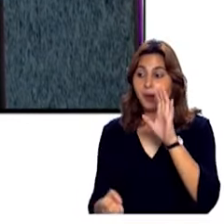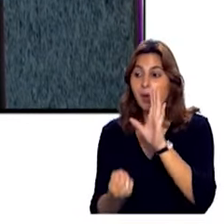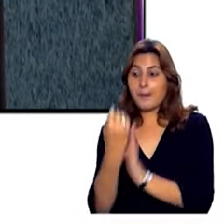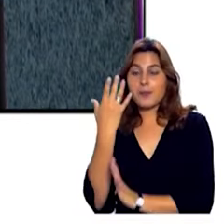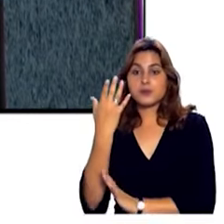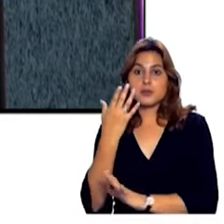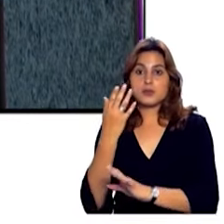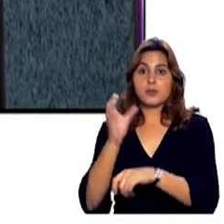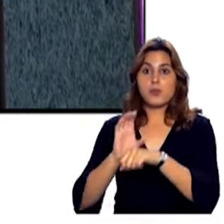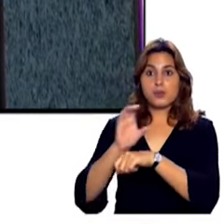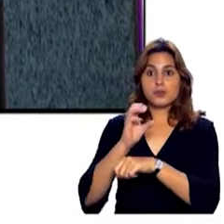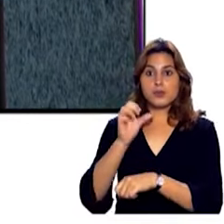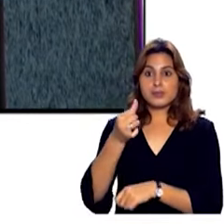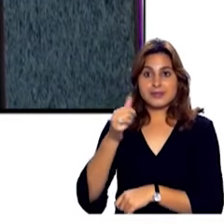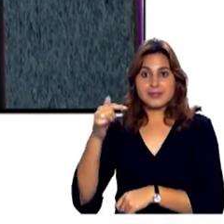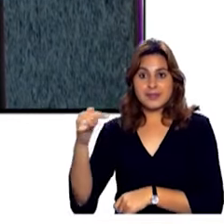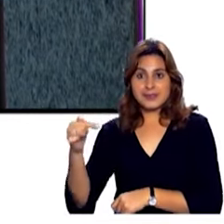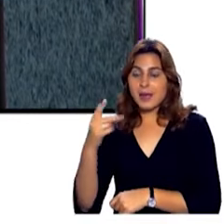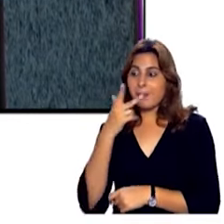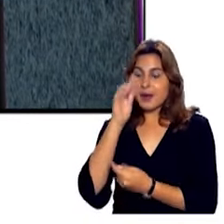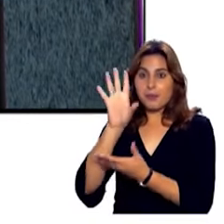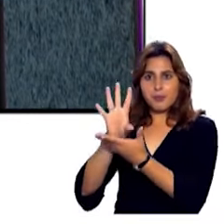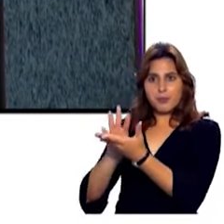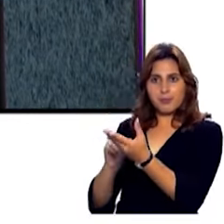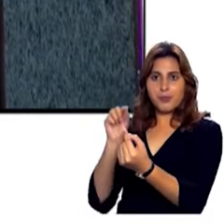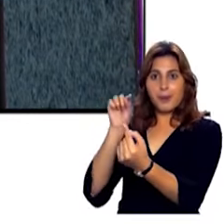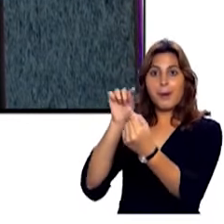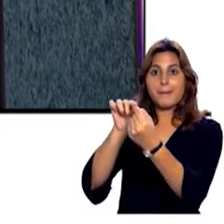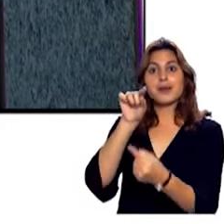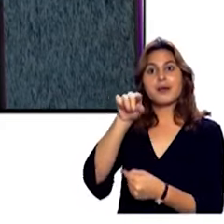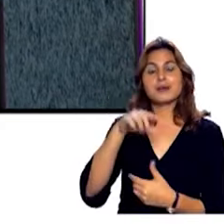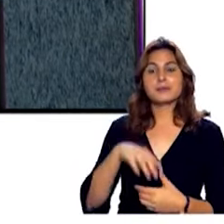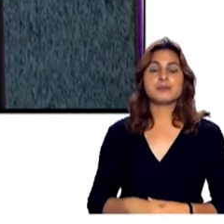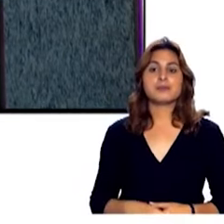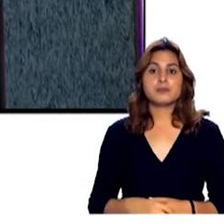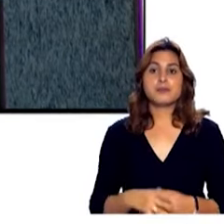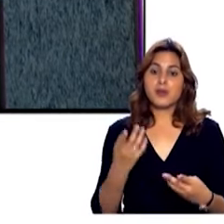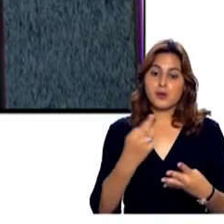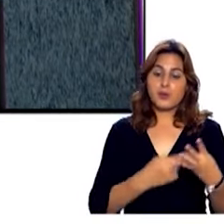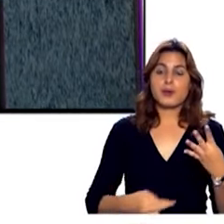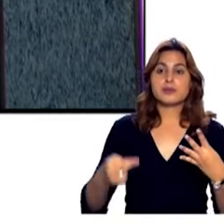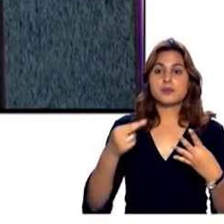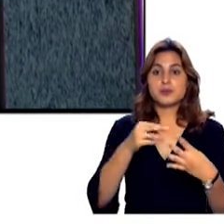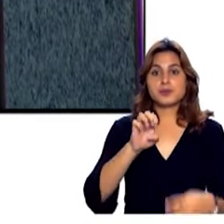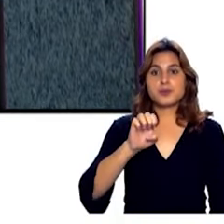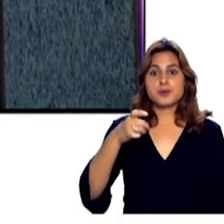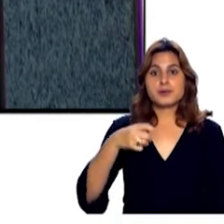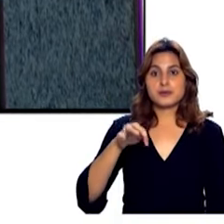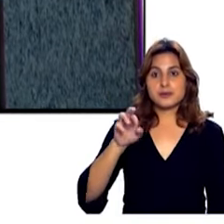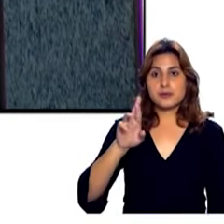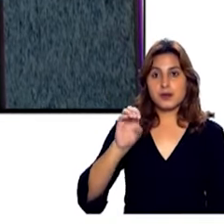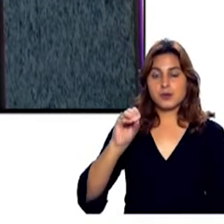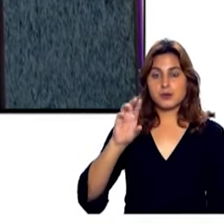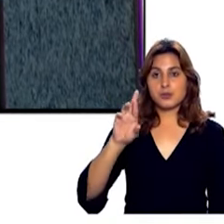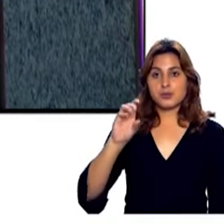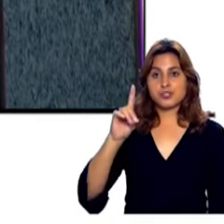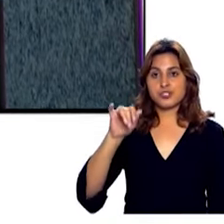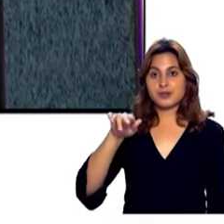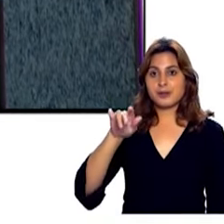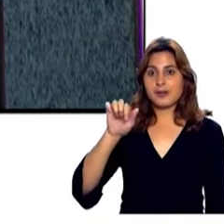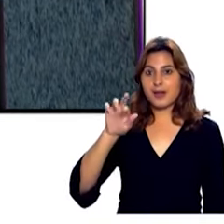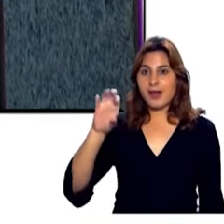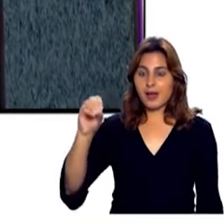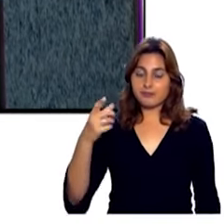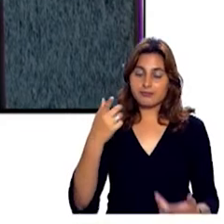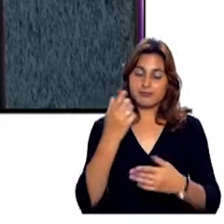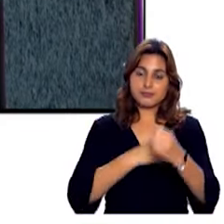67 No que diz respeito ao requisito do recurso extraordinário tá escrito na Constituição de 88